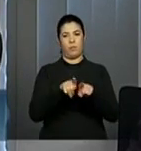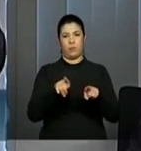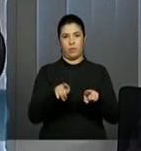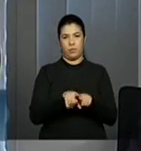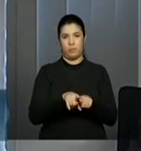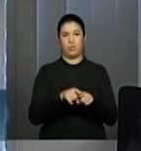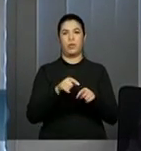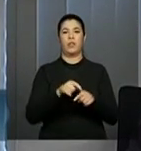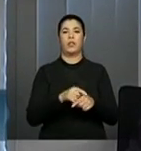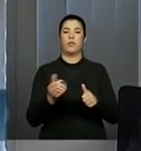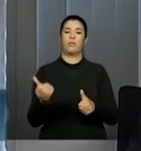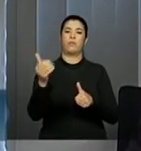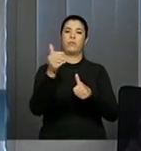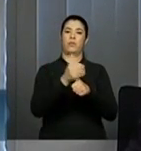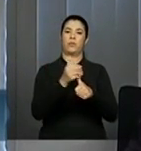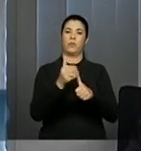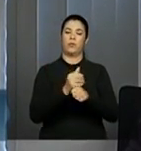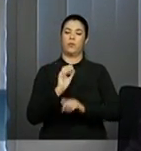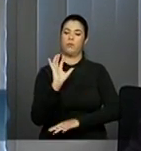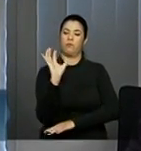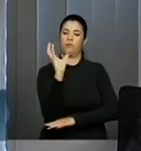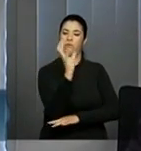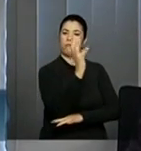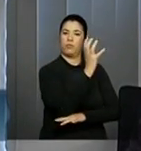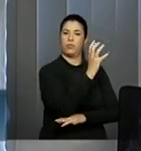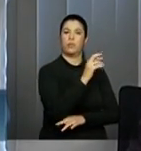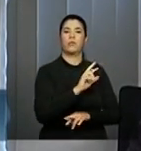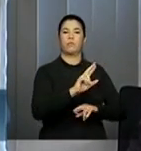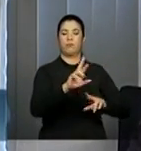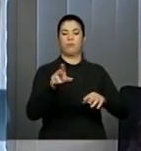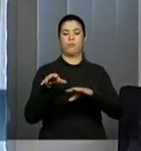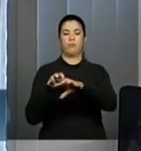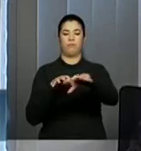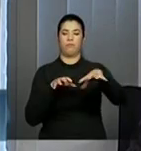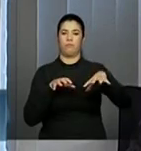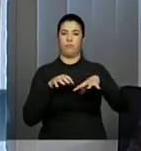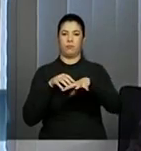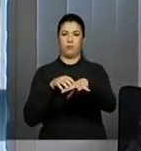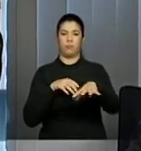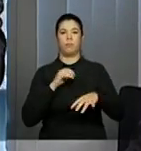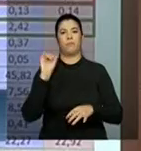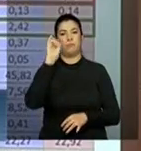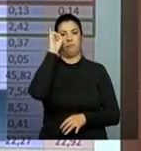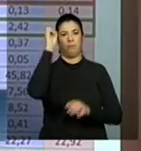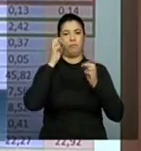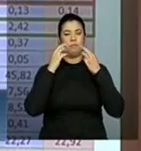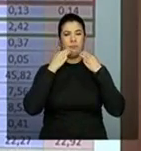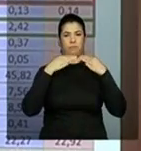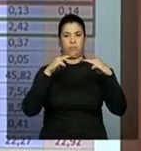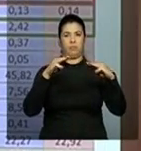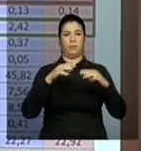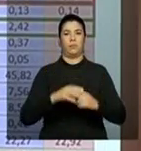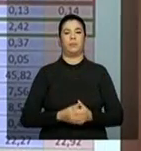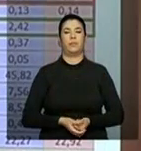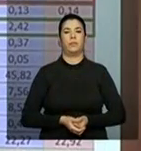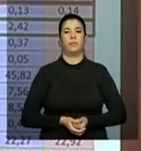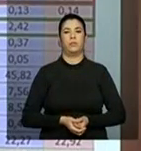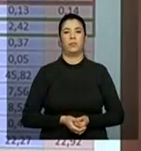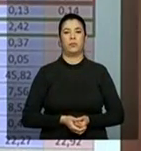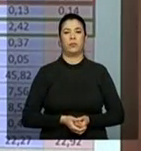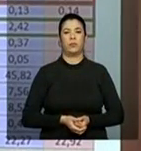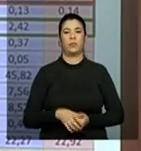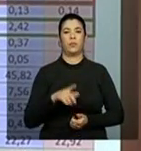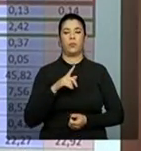alimentando a recomposição da floresta numa boa parte dessas áreas. Essa é uma outra mensagem importante. As classes com